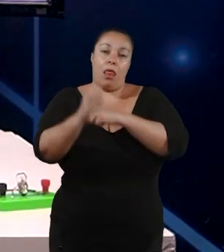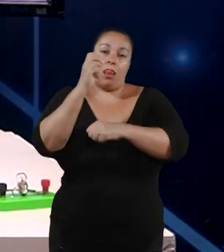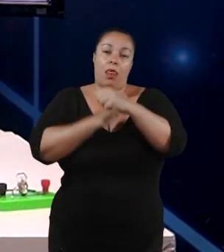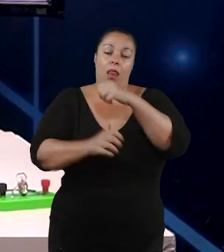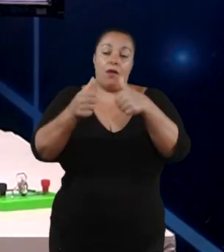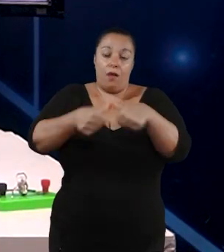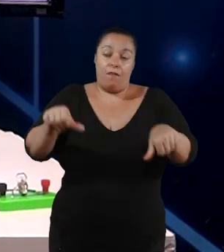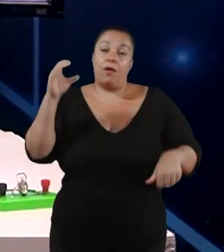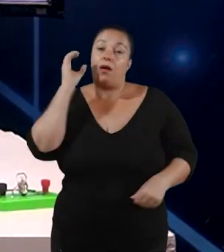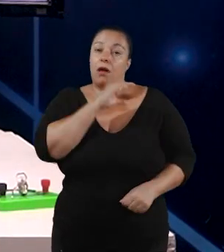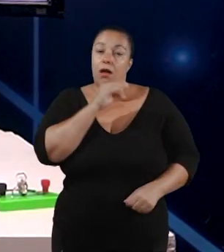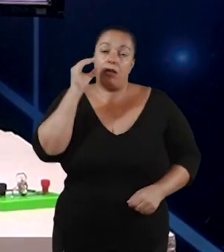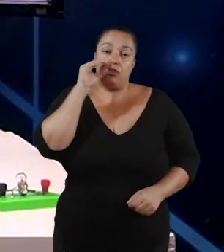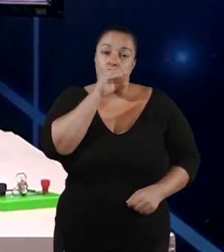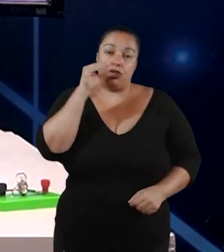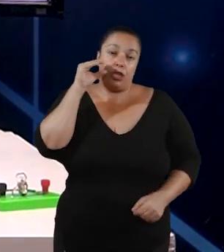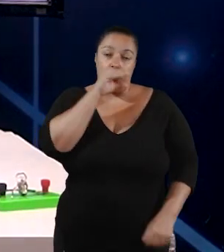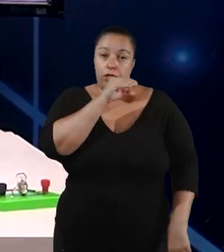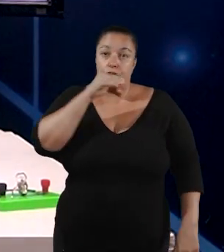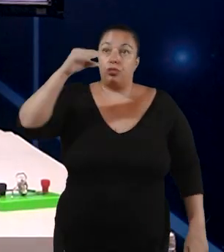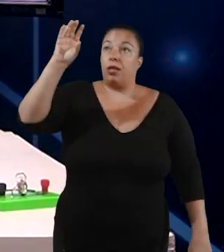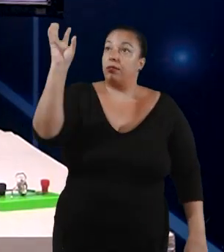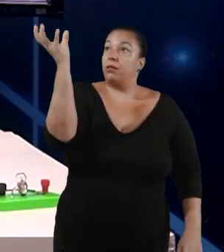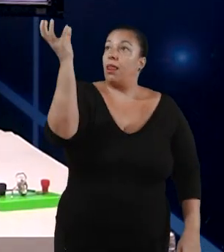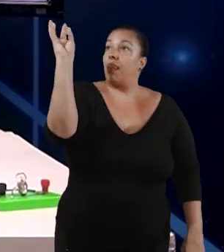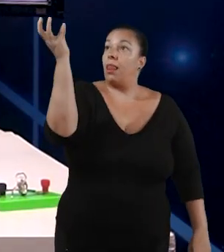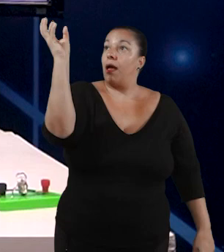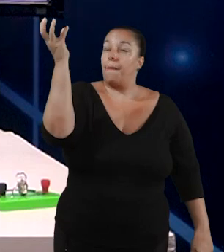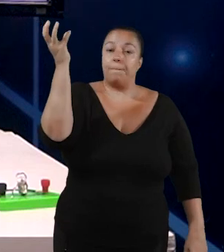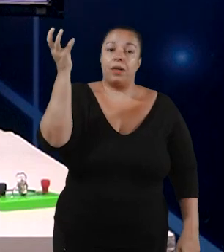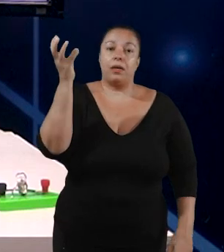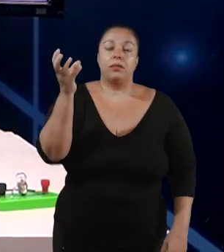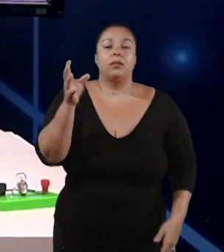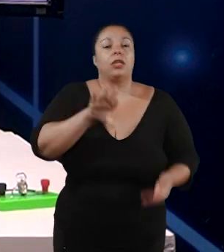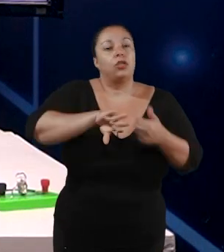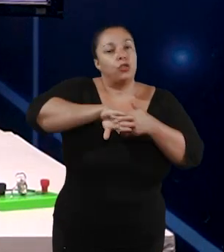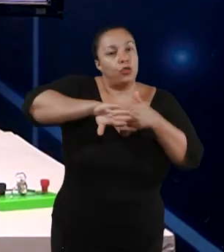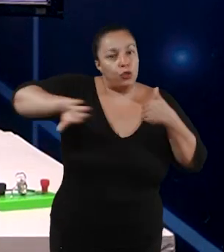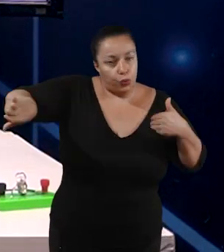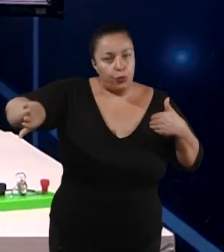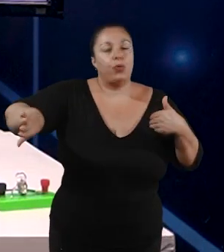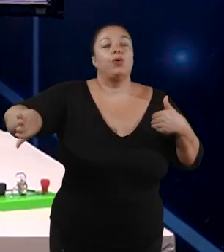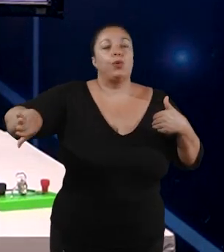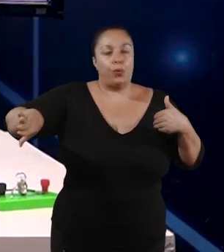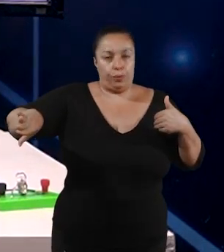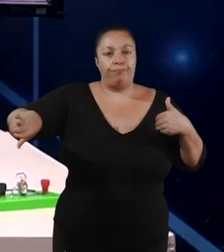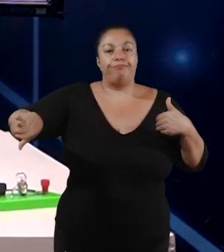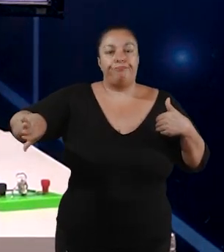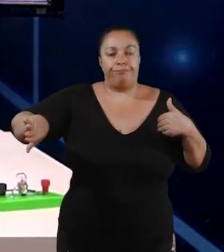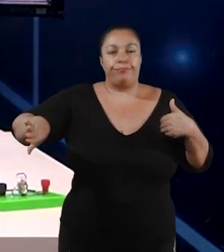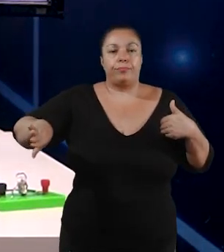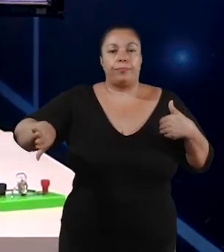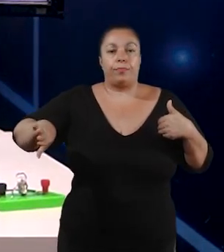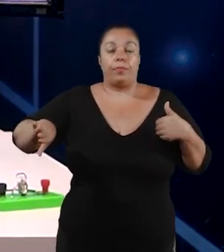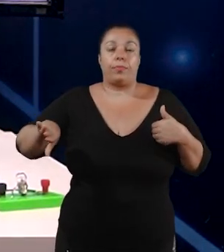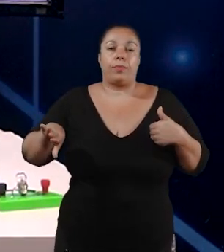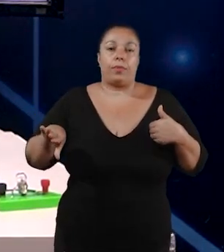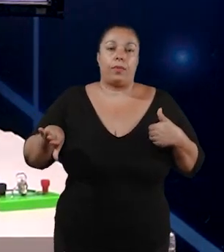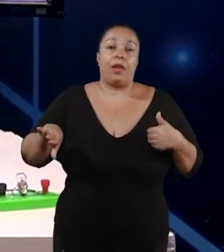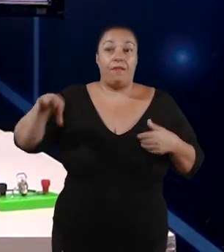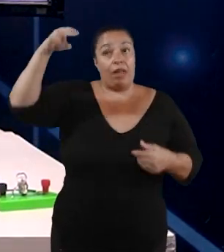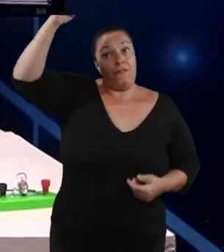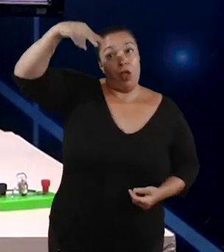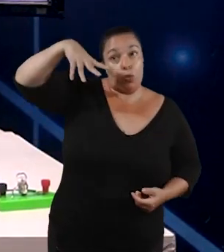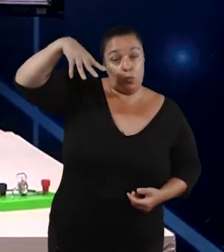esquenta. Essa lâmpada foi tirada do mercado. Por quê? Vamos explicar. Parte da energia virava